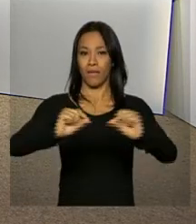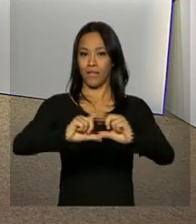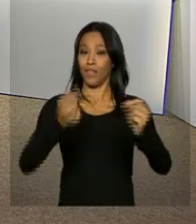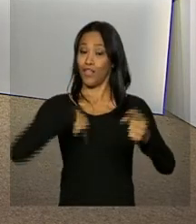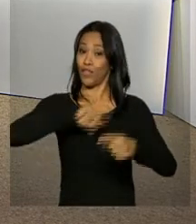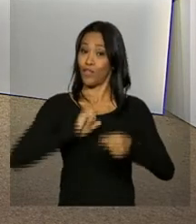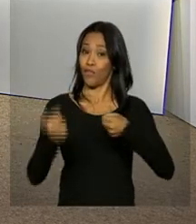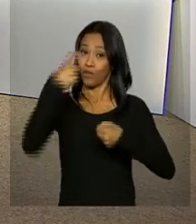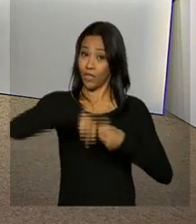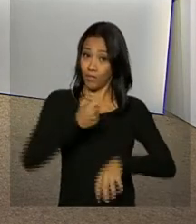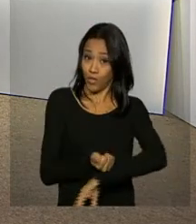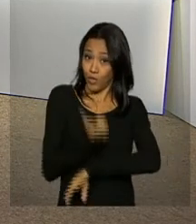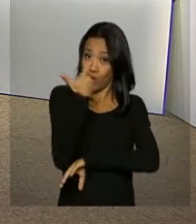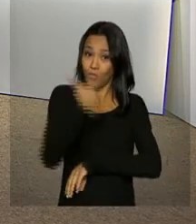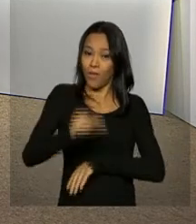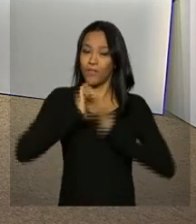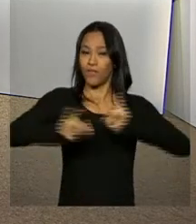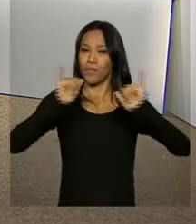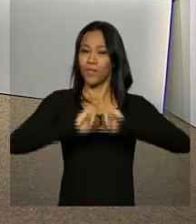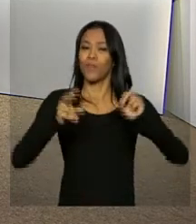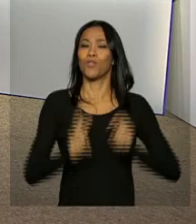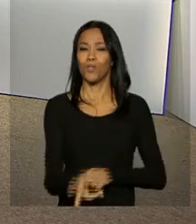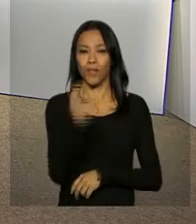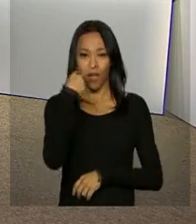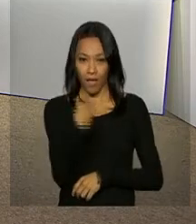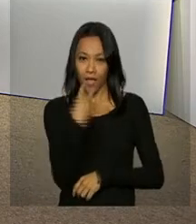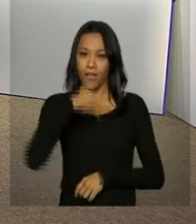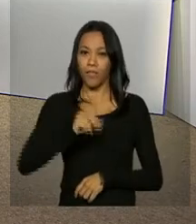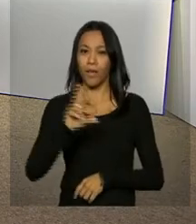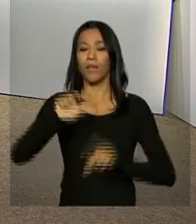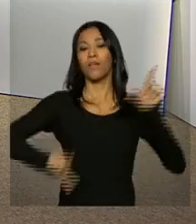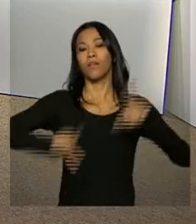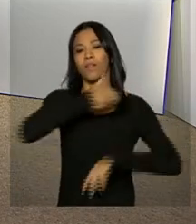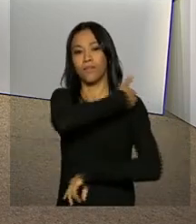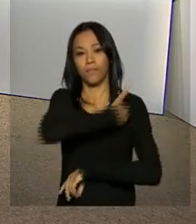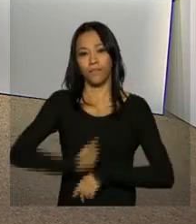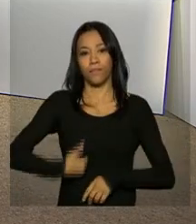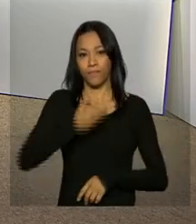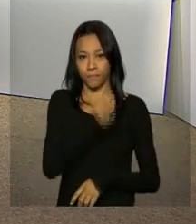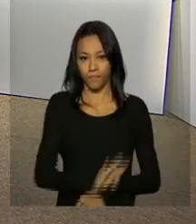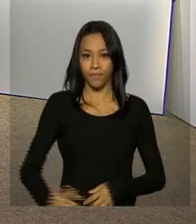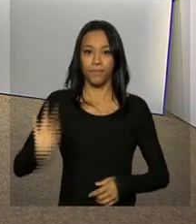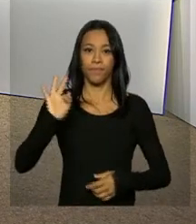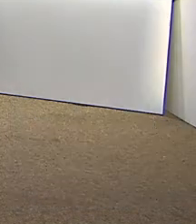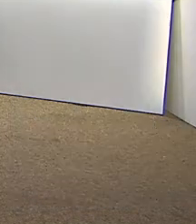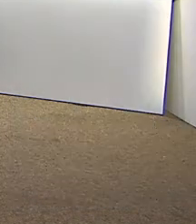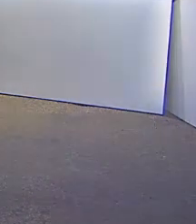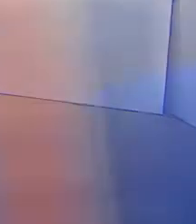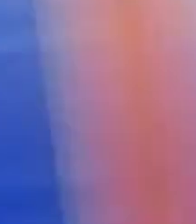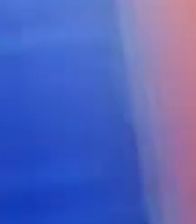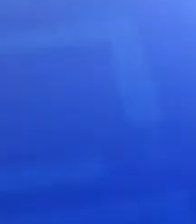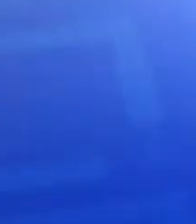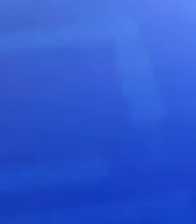nós voltamos ao meio-dia com mais informações Continue com a gente na NBR a TV do Governo